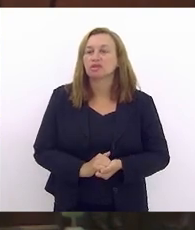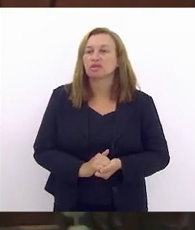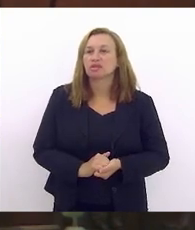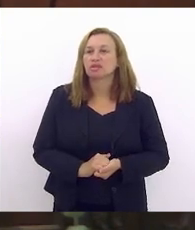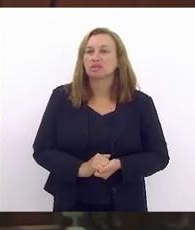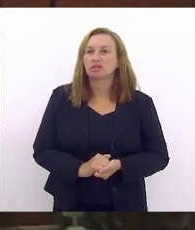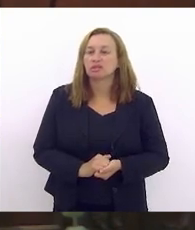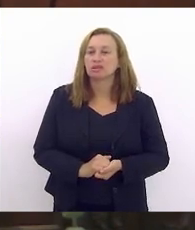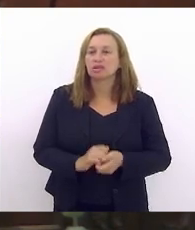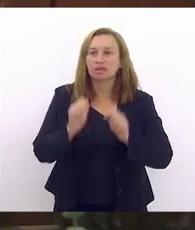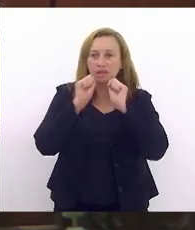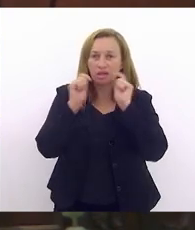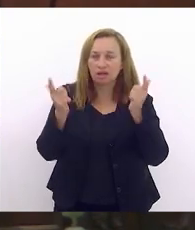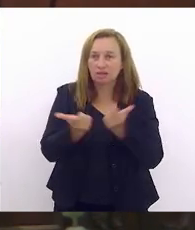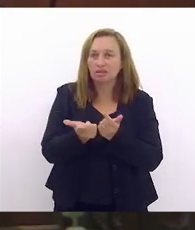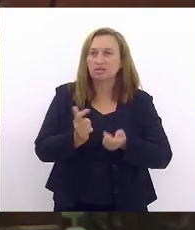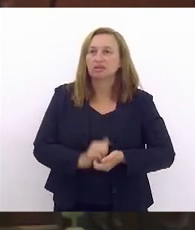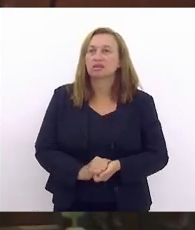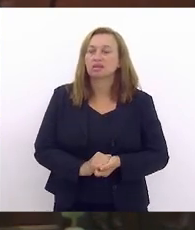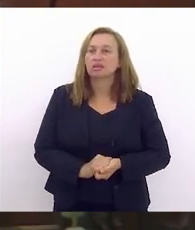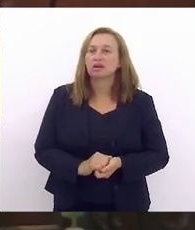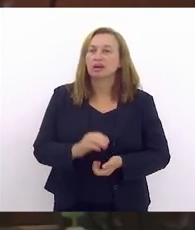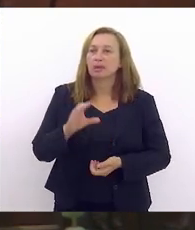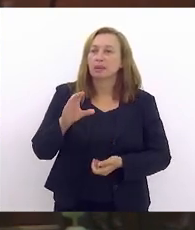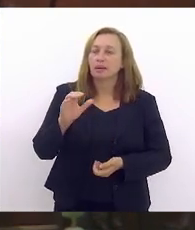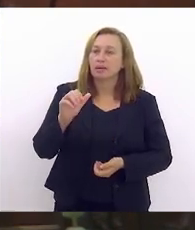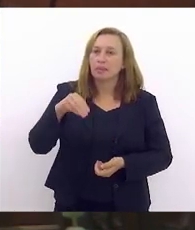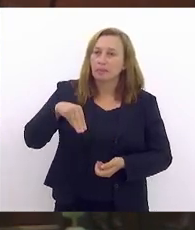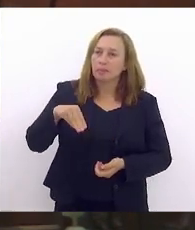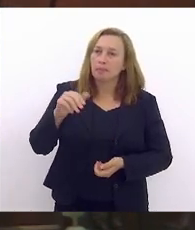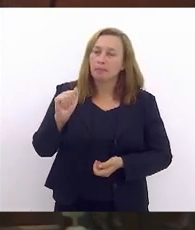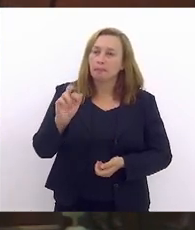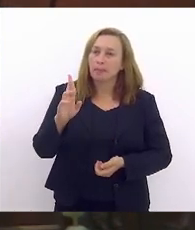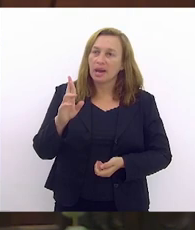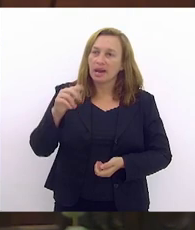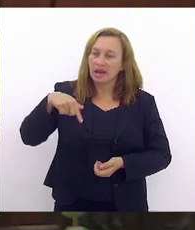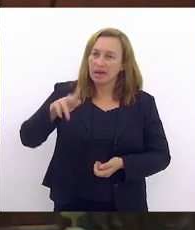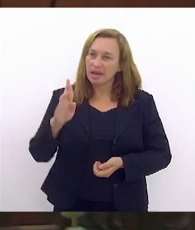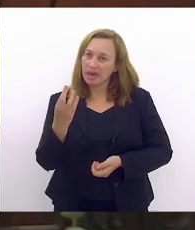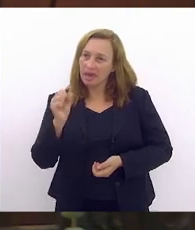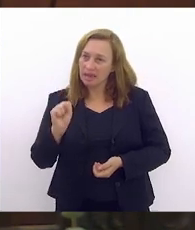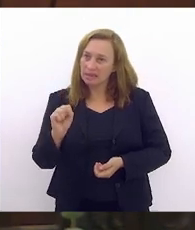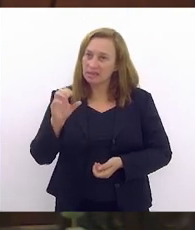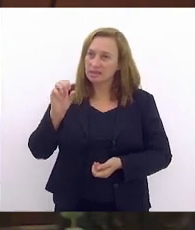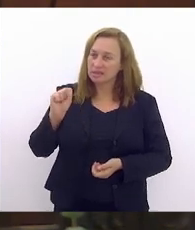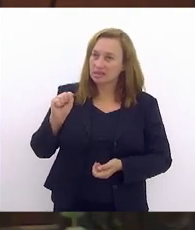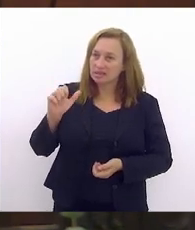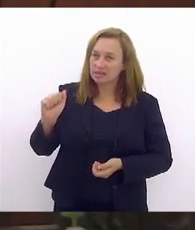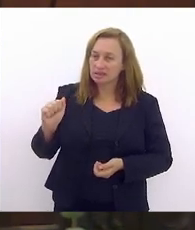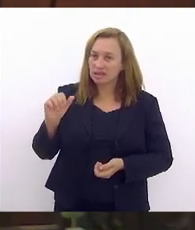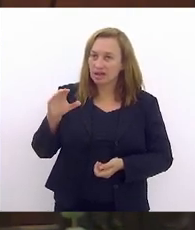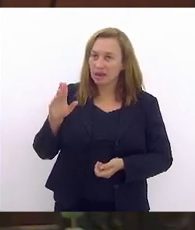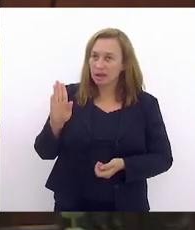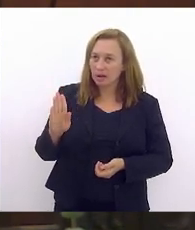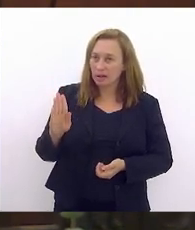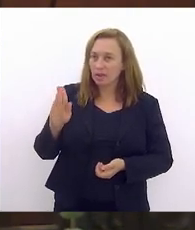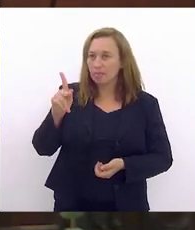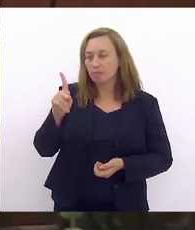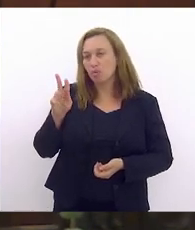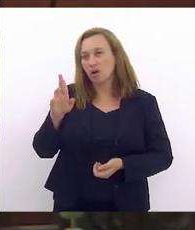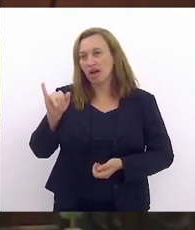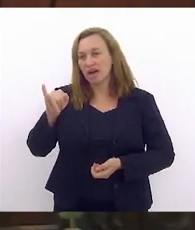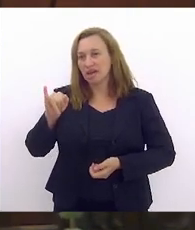na LERJ que a Marquês de Sapucaí possa ser administrado pelo governo do Estado, mostrando novamente que o governo do